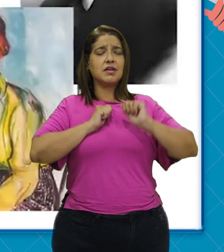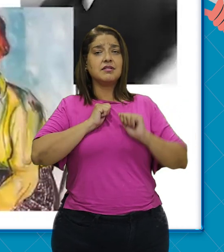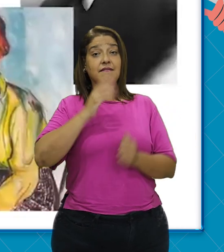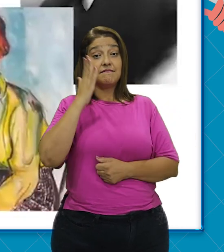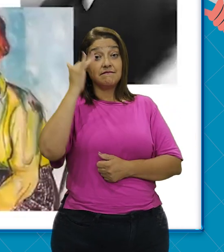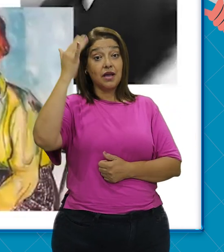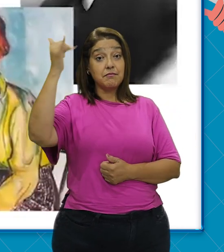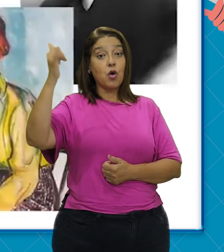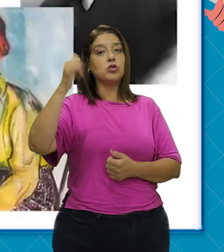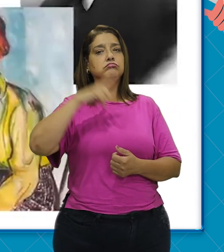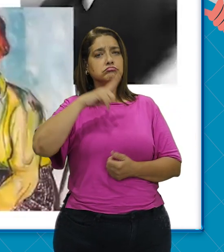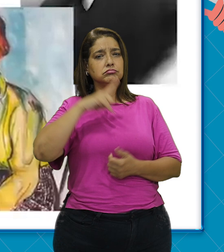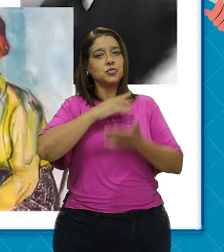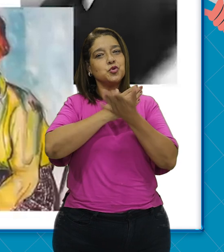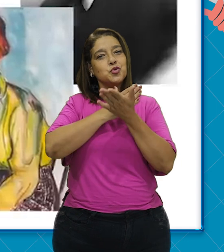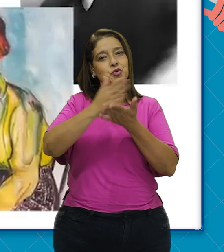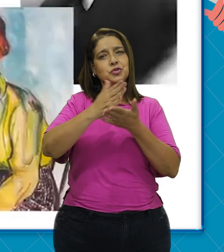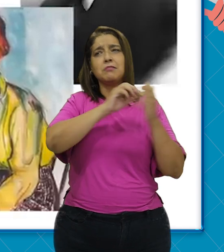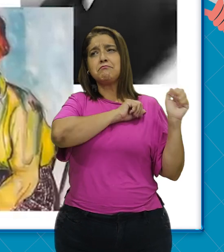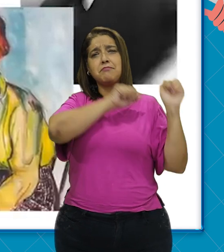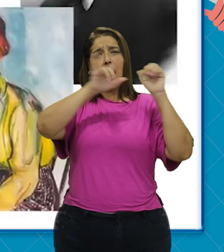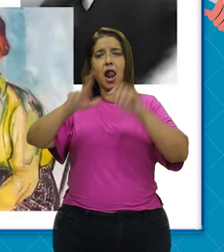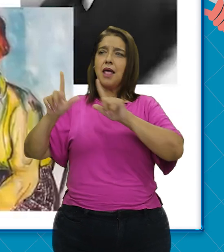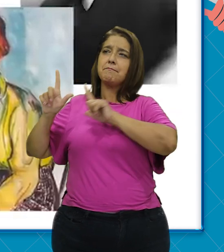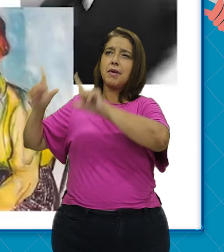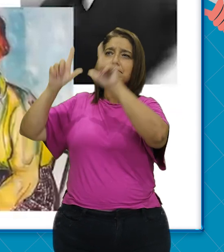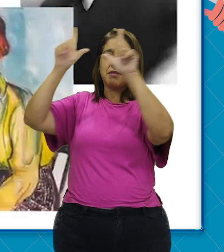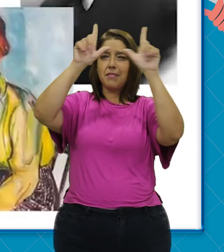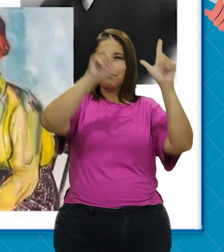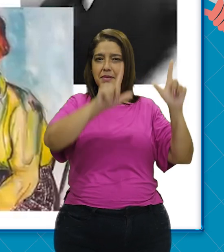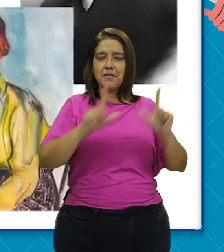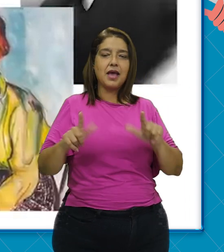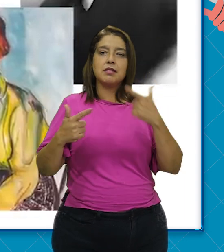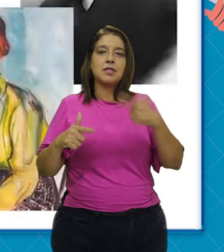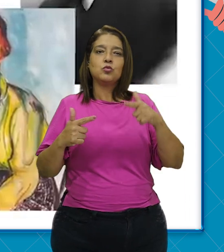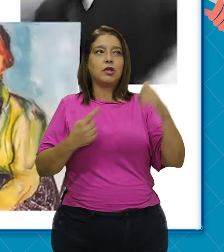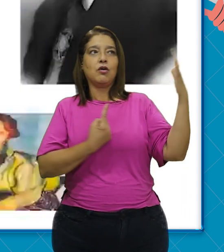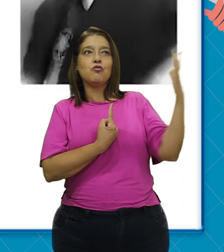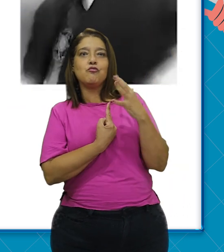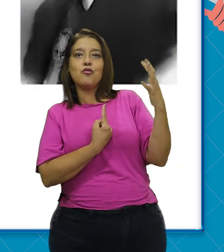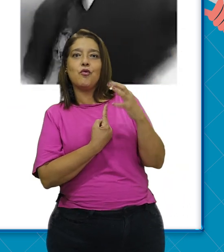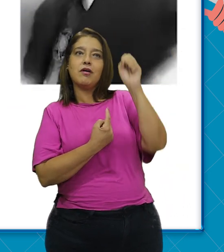conteúdo verdadeiramente brasileiro, sem influência dos clássicos europeus.